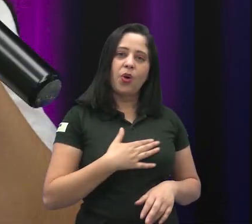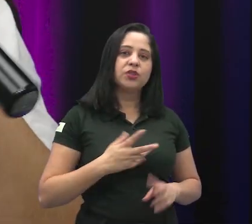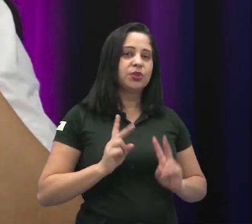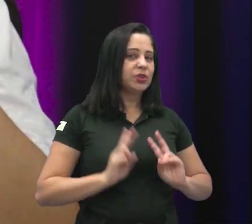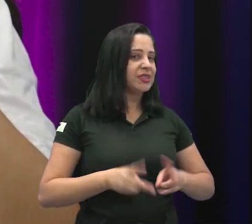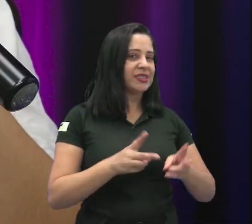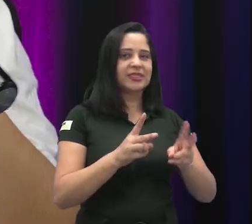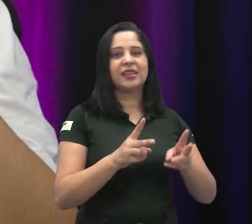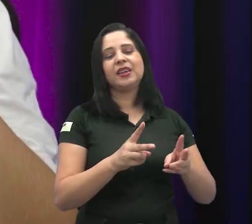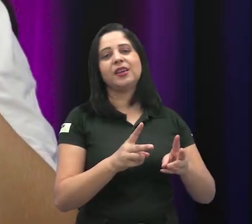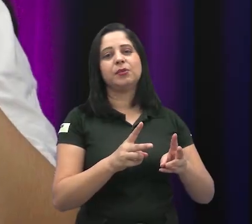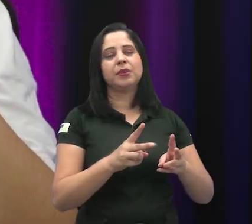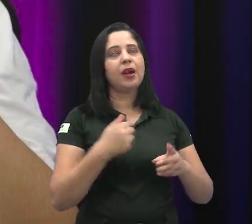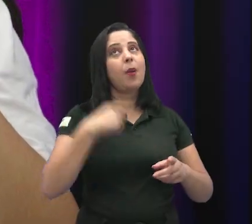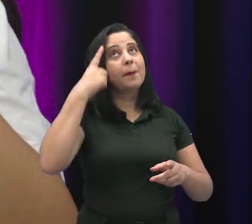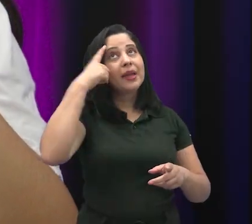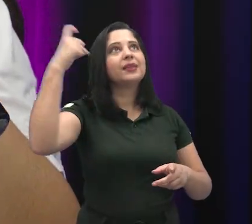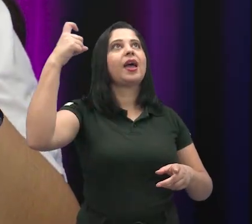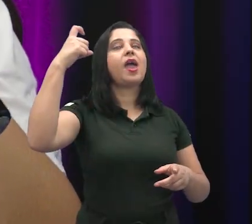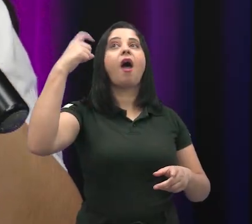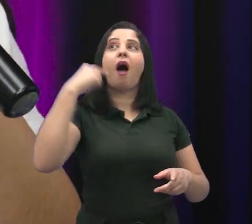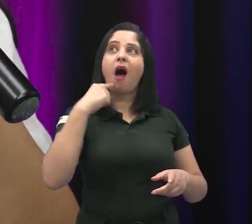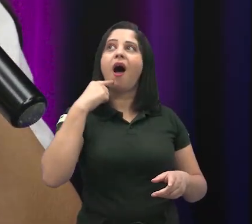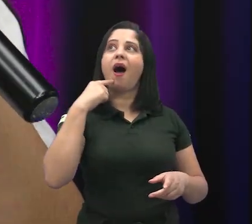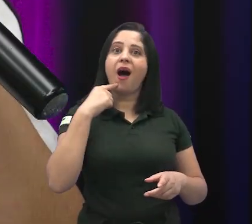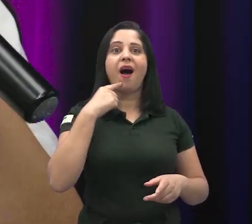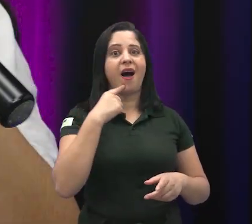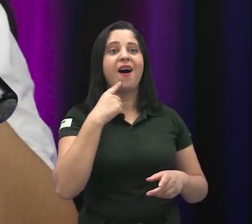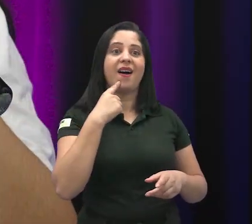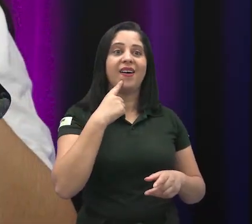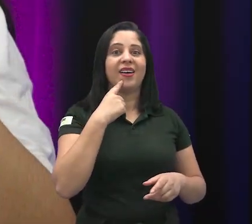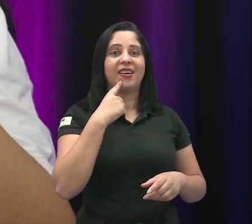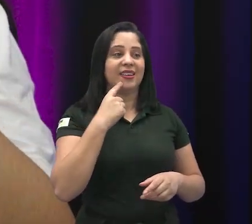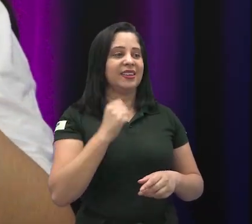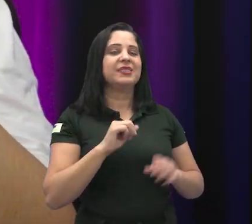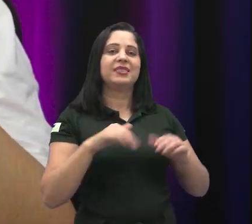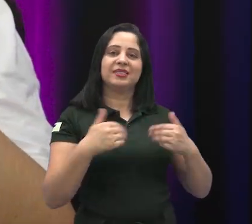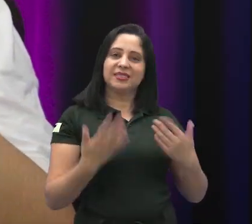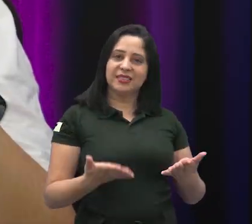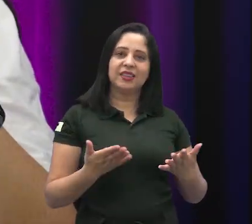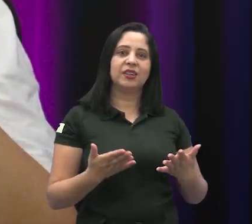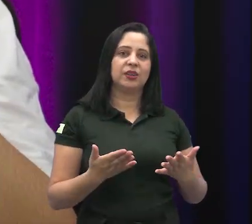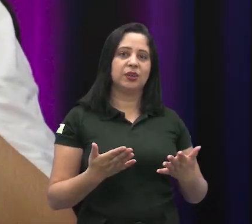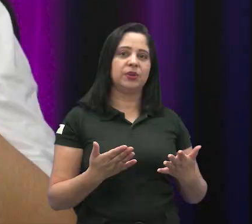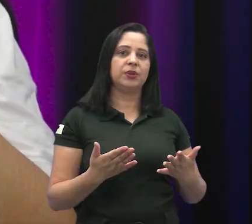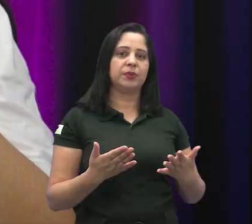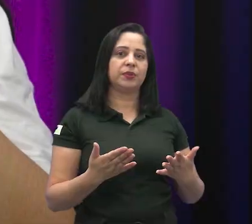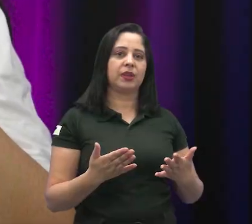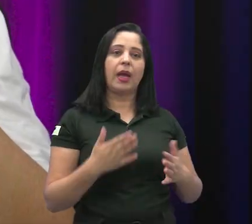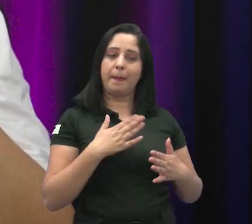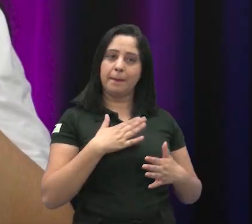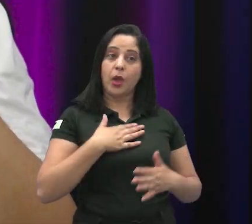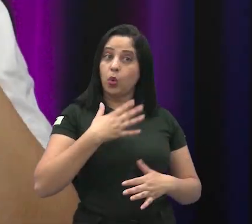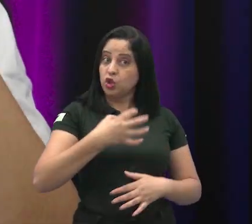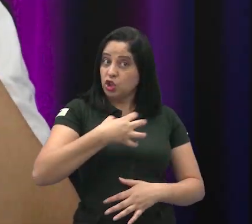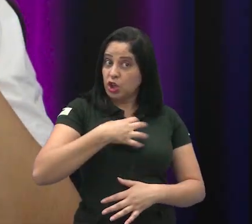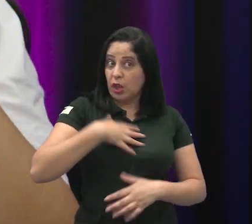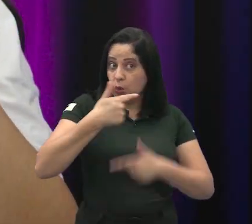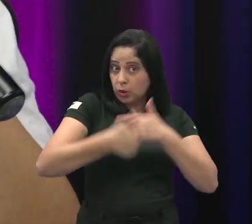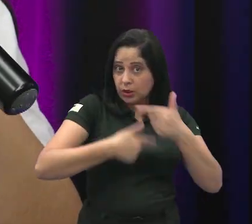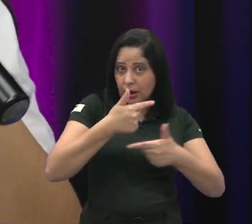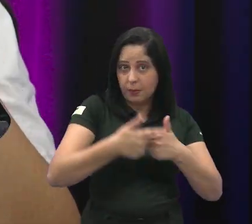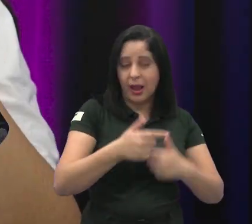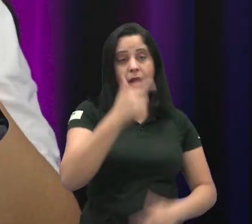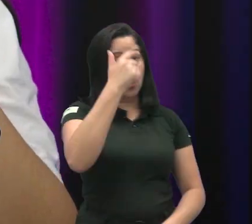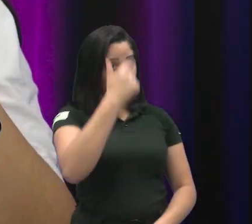sempre fazer, às vezes, da minha cabeça. Erro um pouco, mas a gente volta a gravar de novo, tudo certo. Então, pra agenda cultural, acho que é esse o processo. E, né,